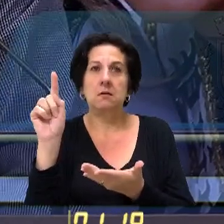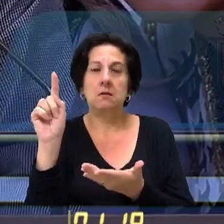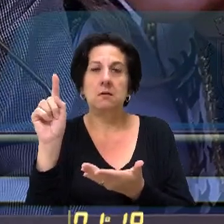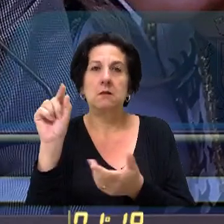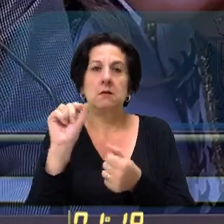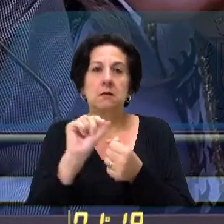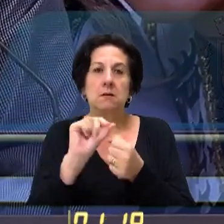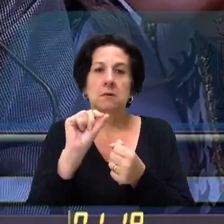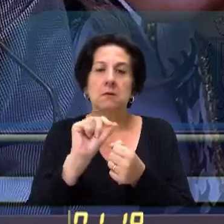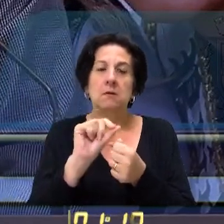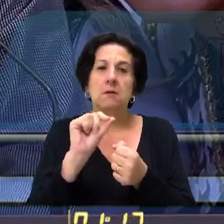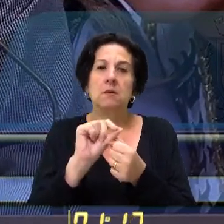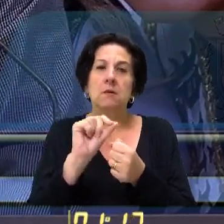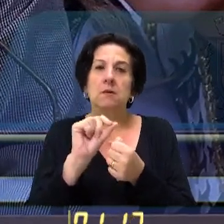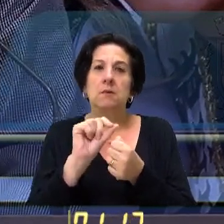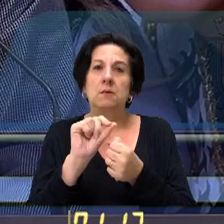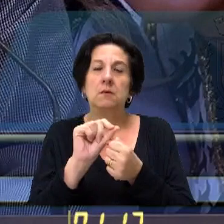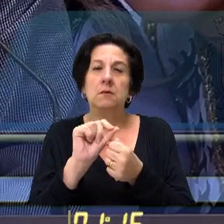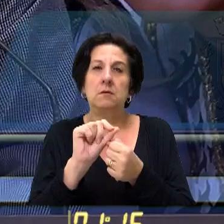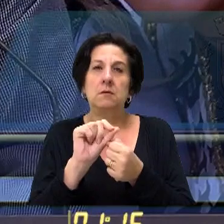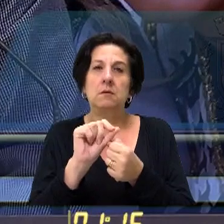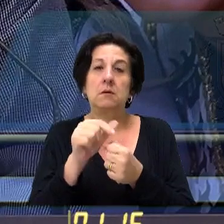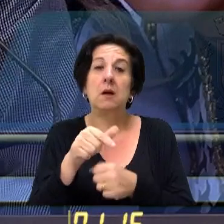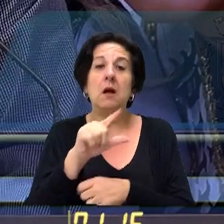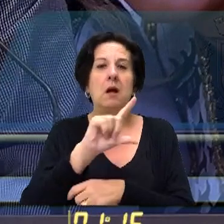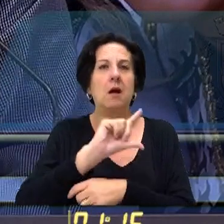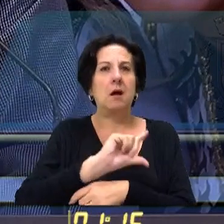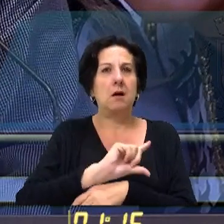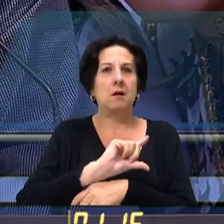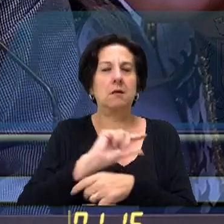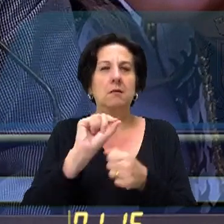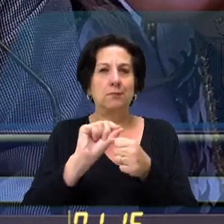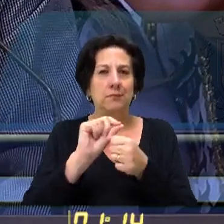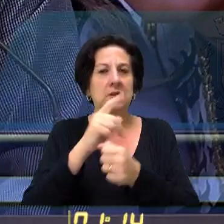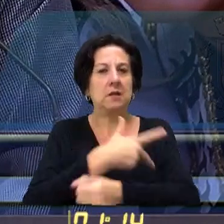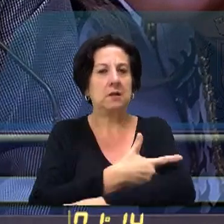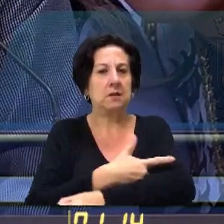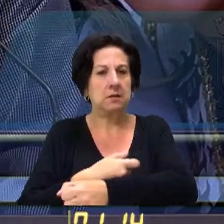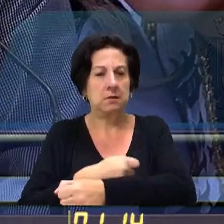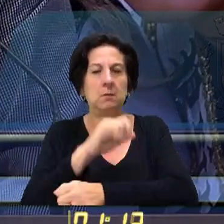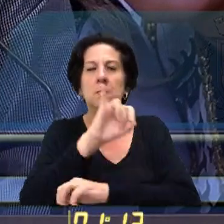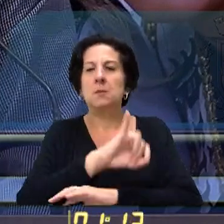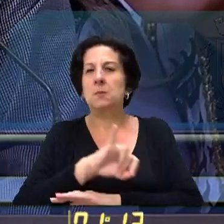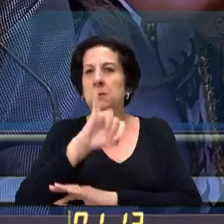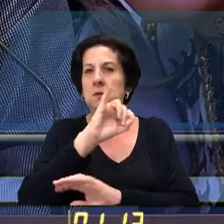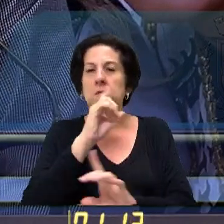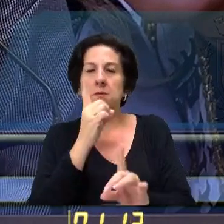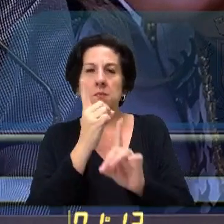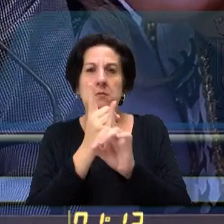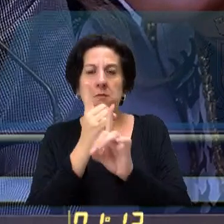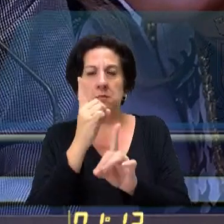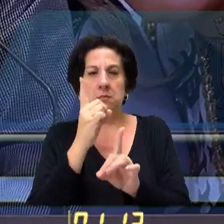de fazer esse diagnóstico anteriormente, fazer o exame, é fundamental para